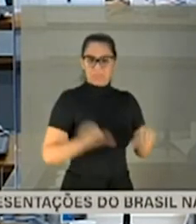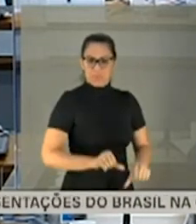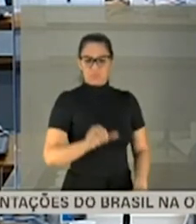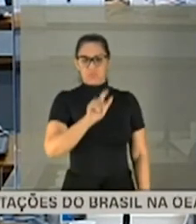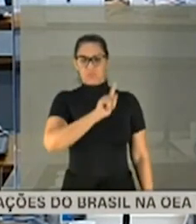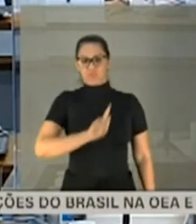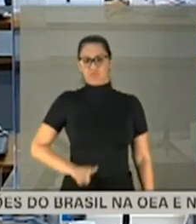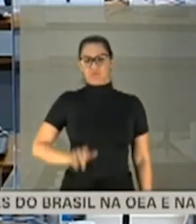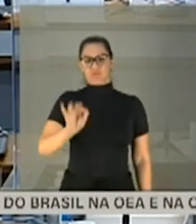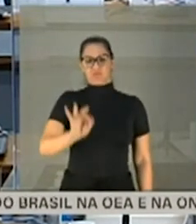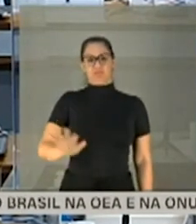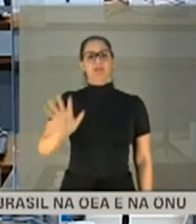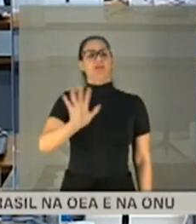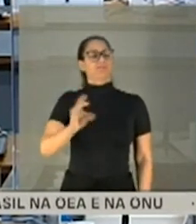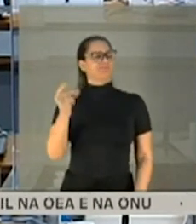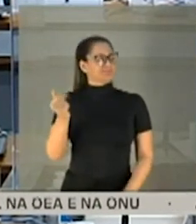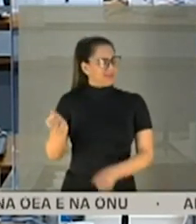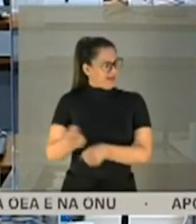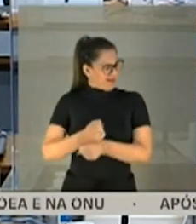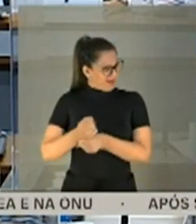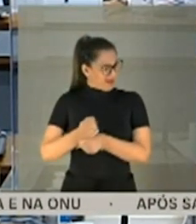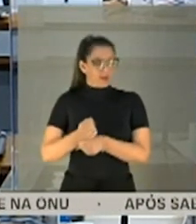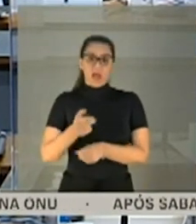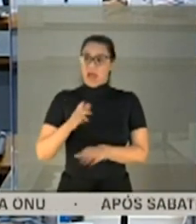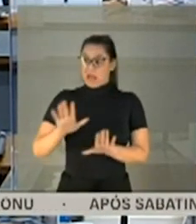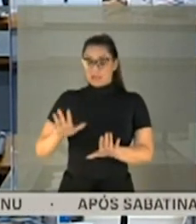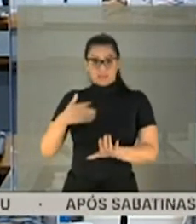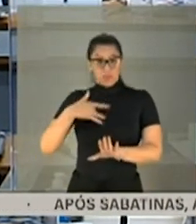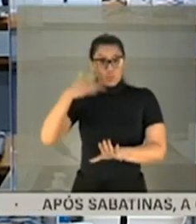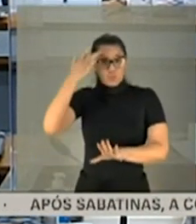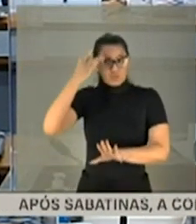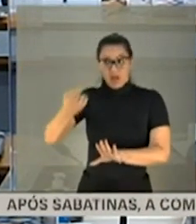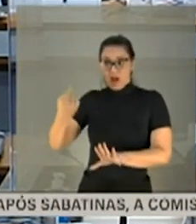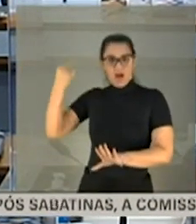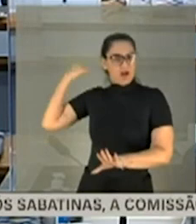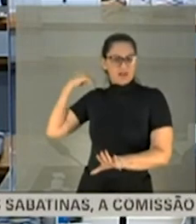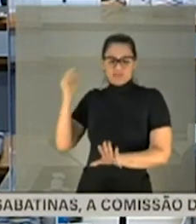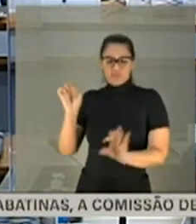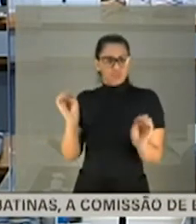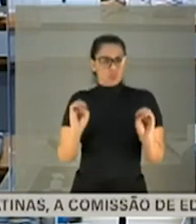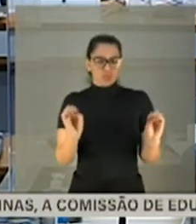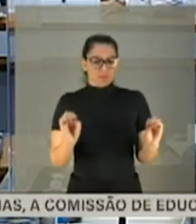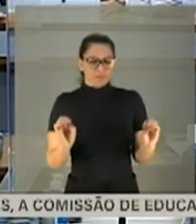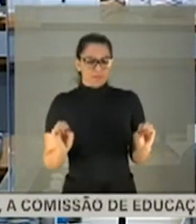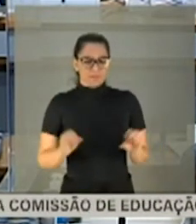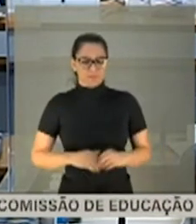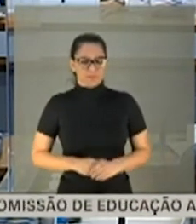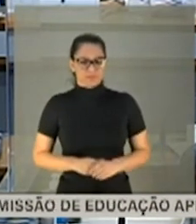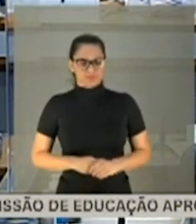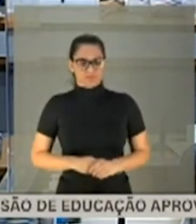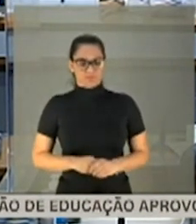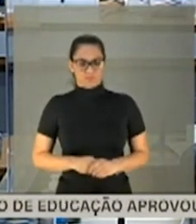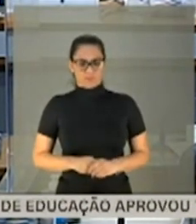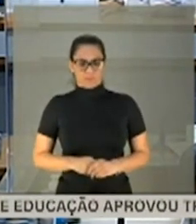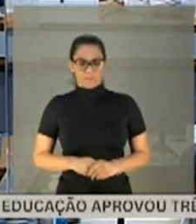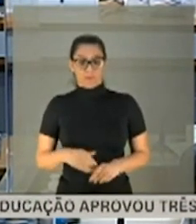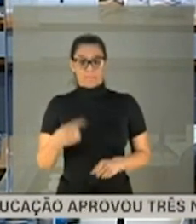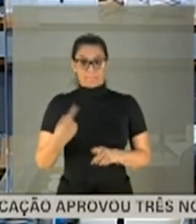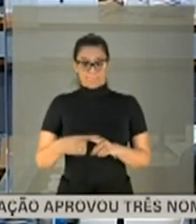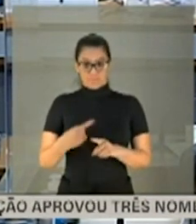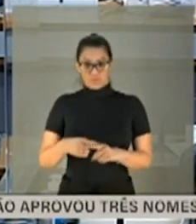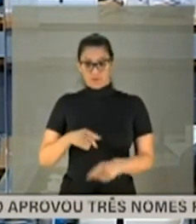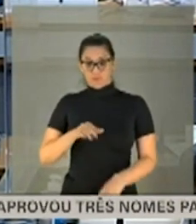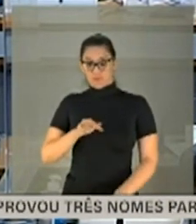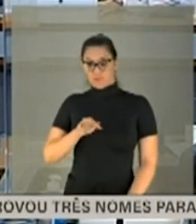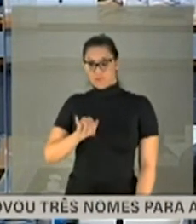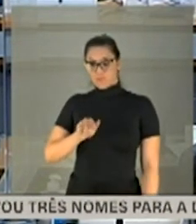anos. E, aliás, eu não tenho nem notícia disso na época da exceção que teve no Brasil. Porque o Figueiredo